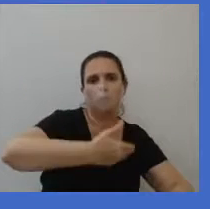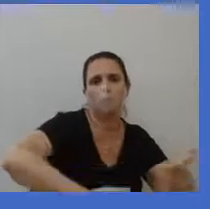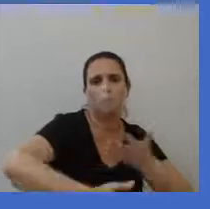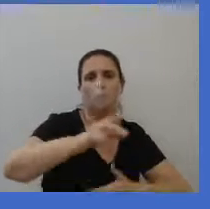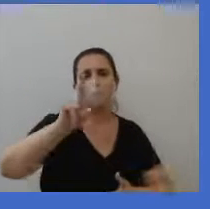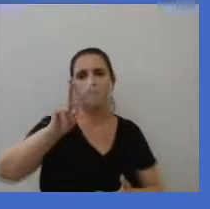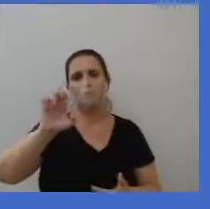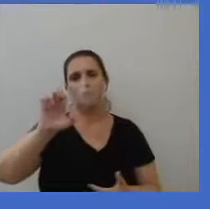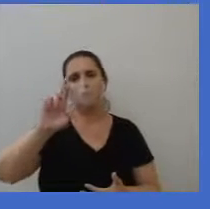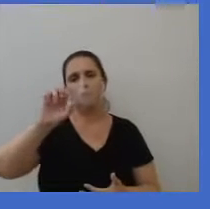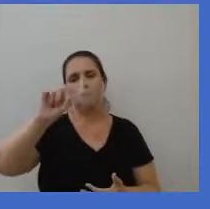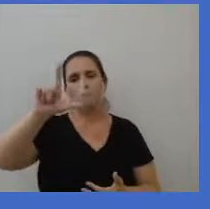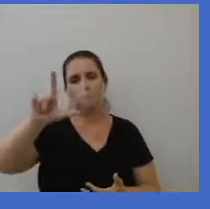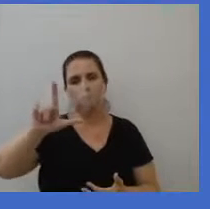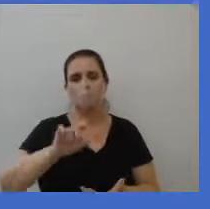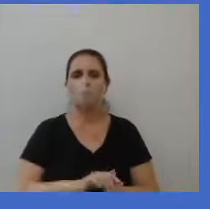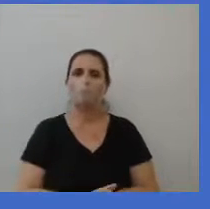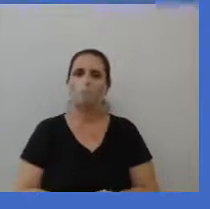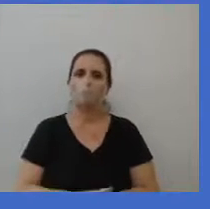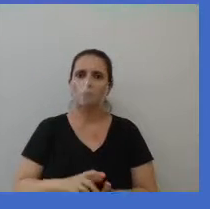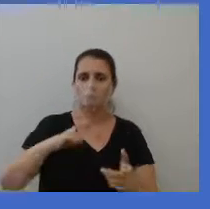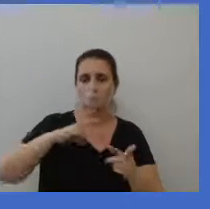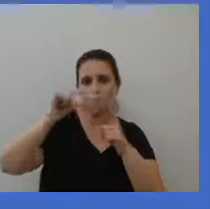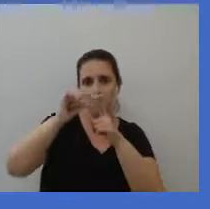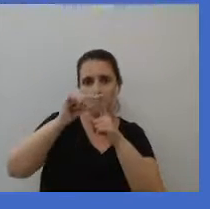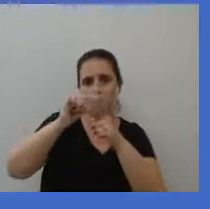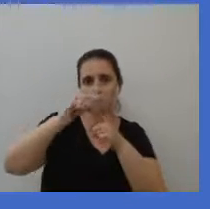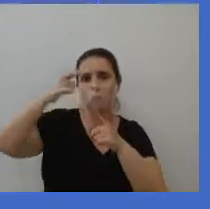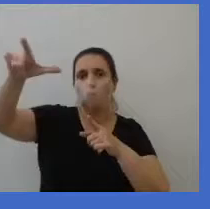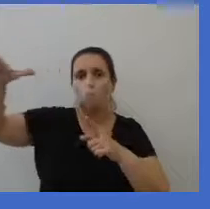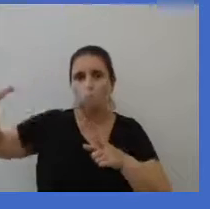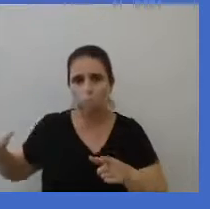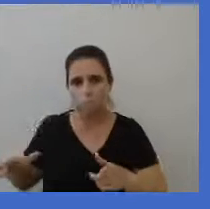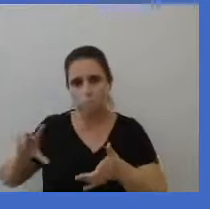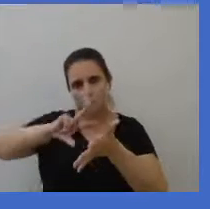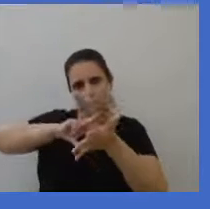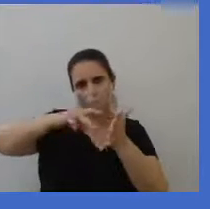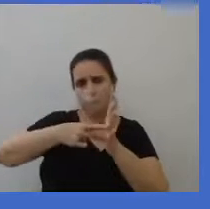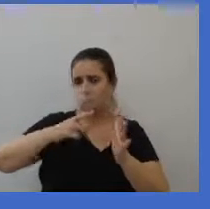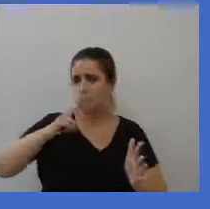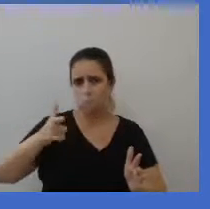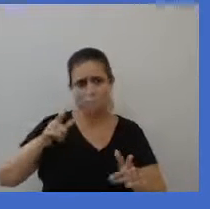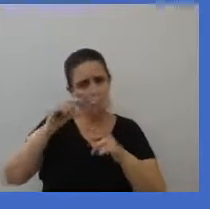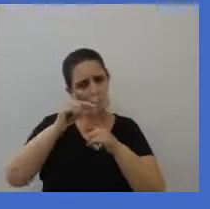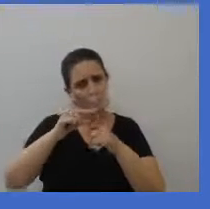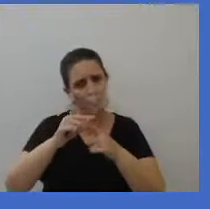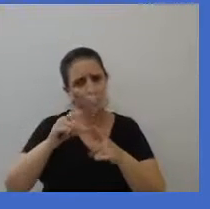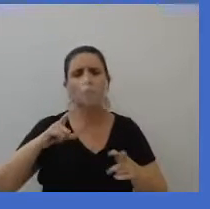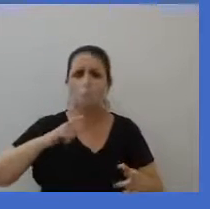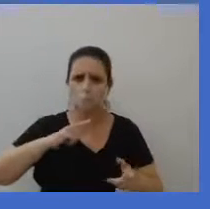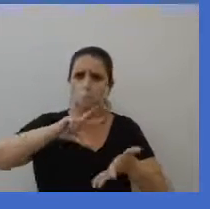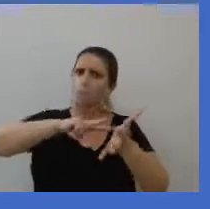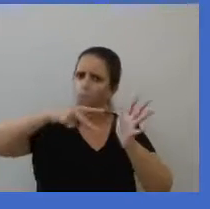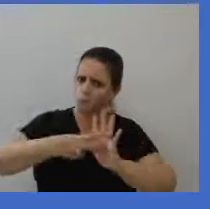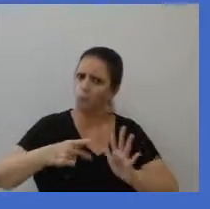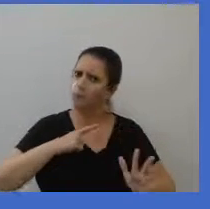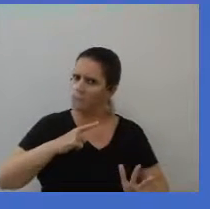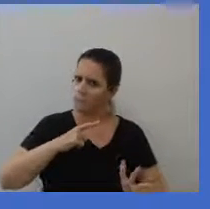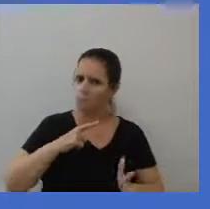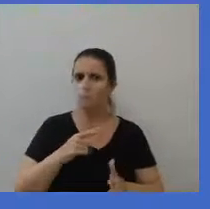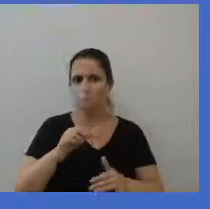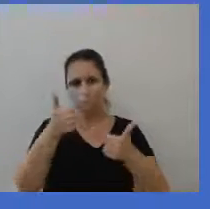aumento de 28% na taxa de desmatamento na Amazônia brasileira em 2013 poderia ensejar um